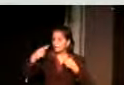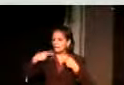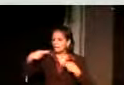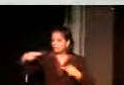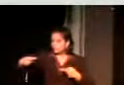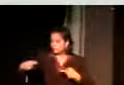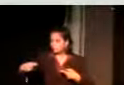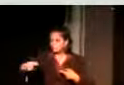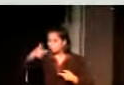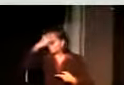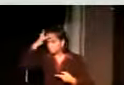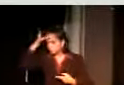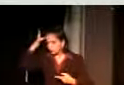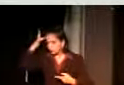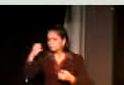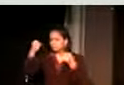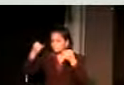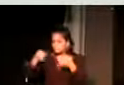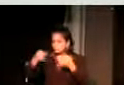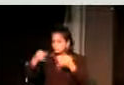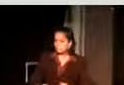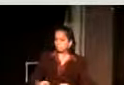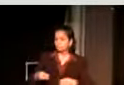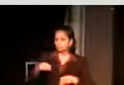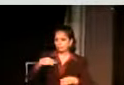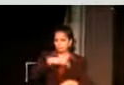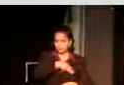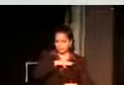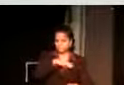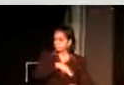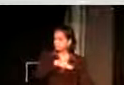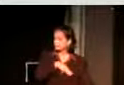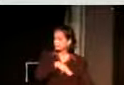em dois textos ainda do Livro de Mateus